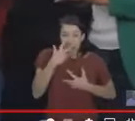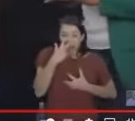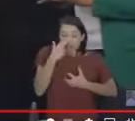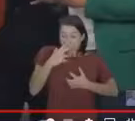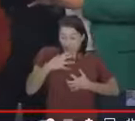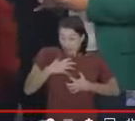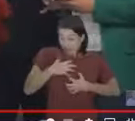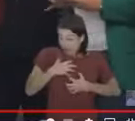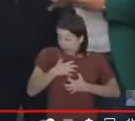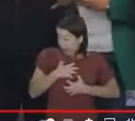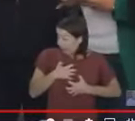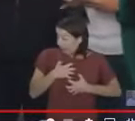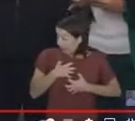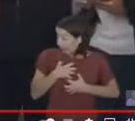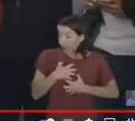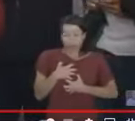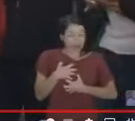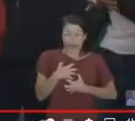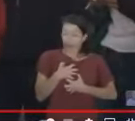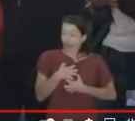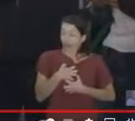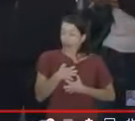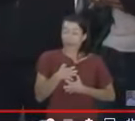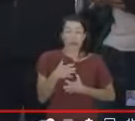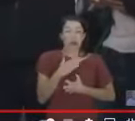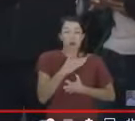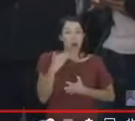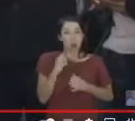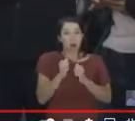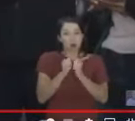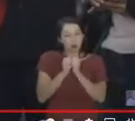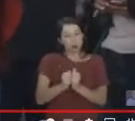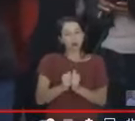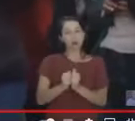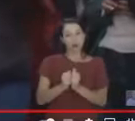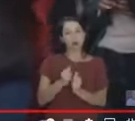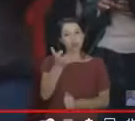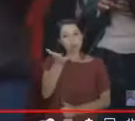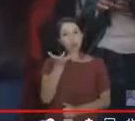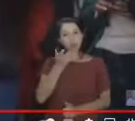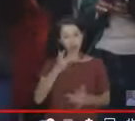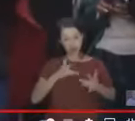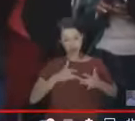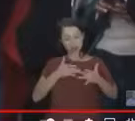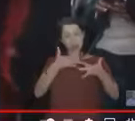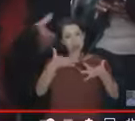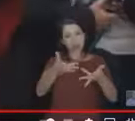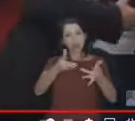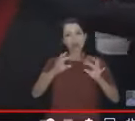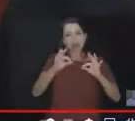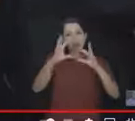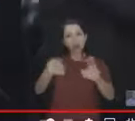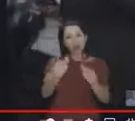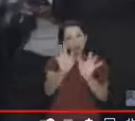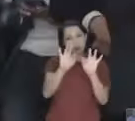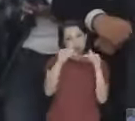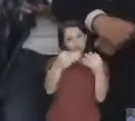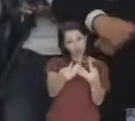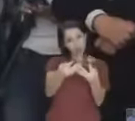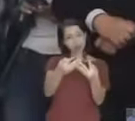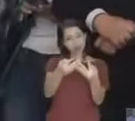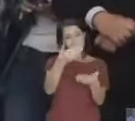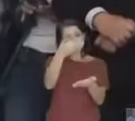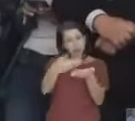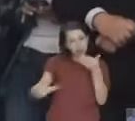me solidarizar com todas as famílias que perderam os parentes, amigos, para a Covid. E hoje eu